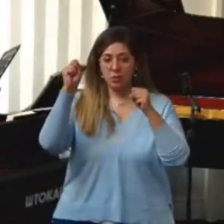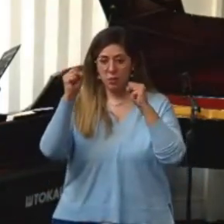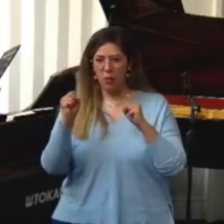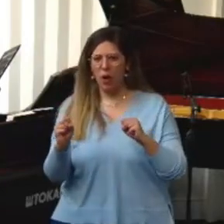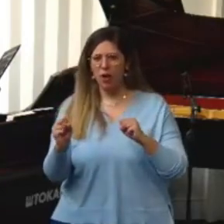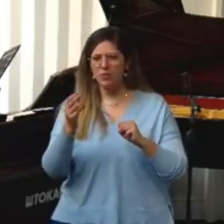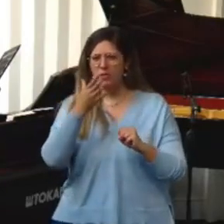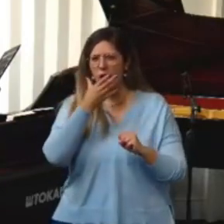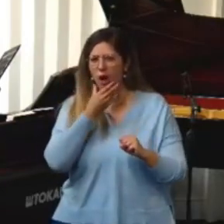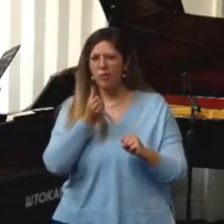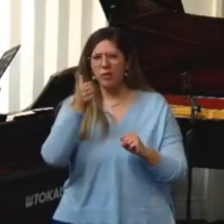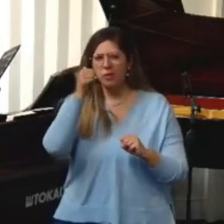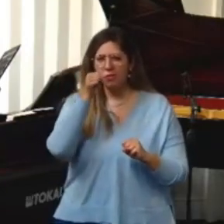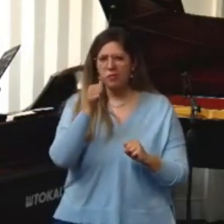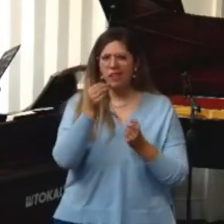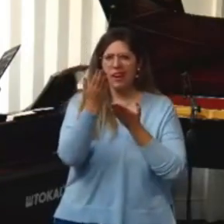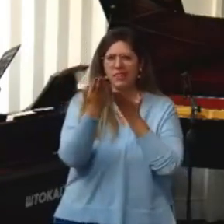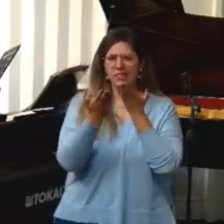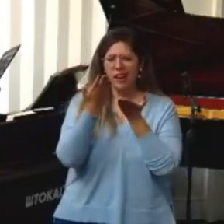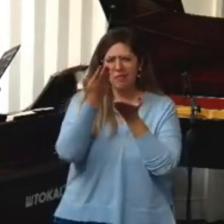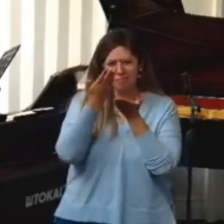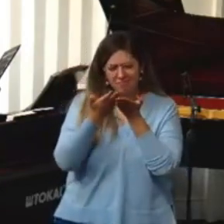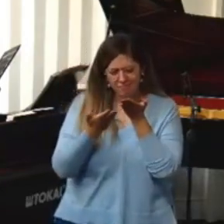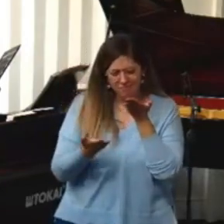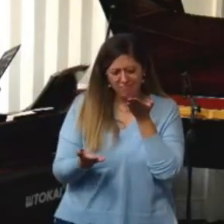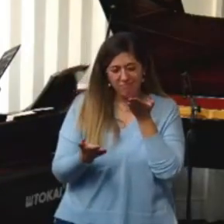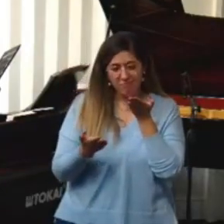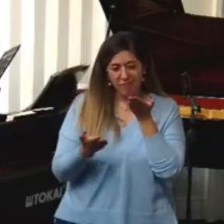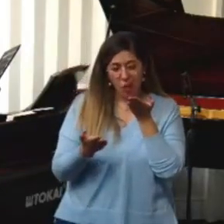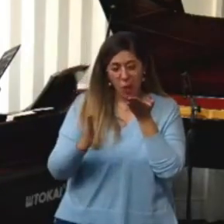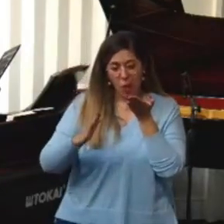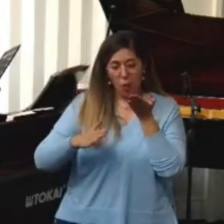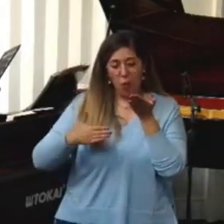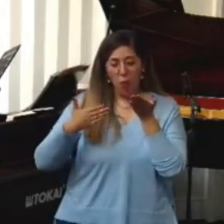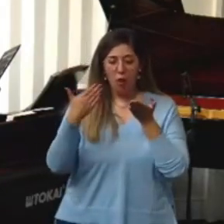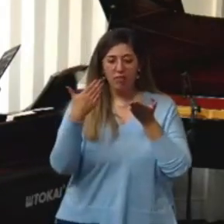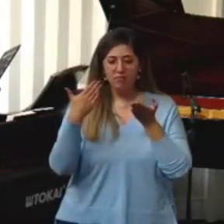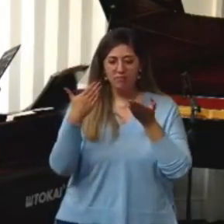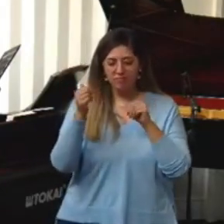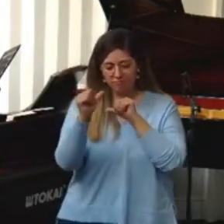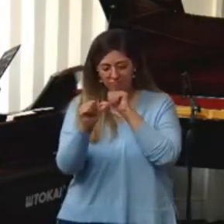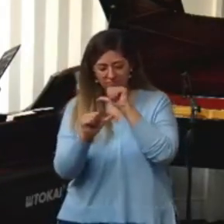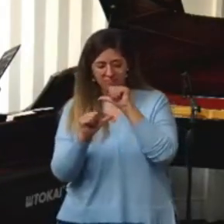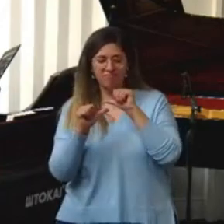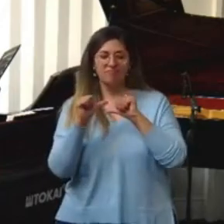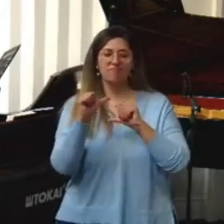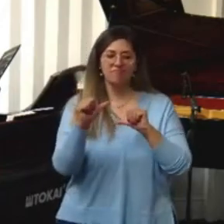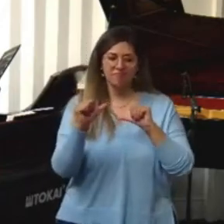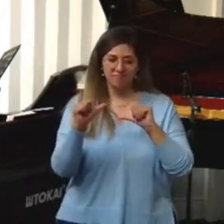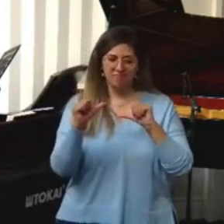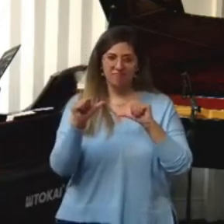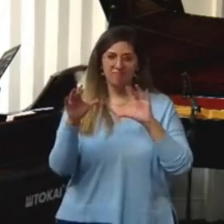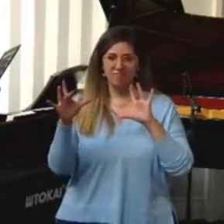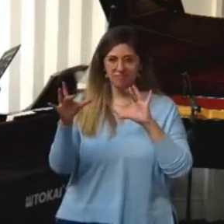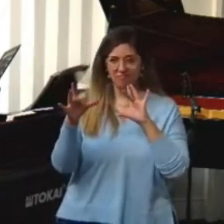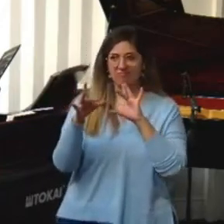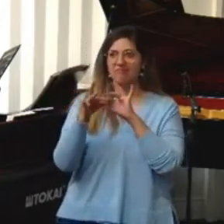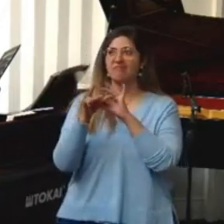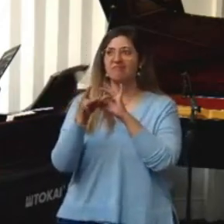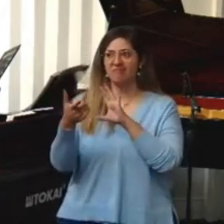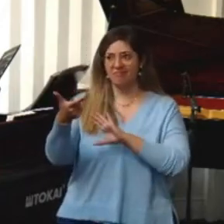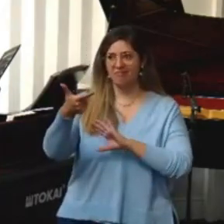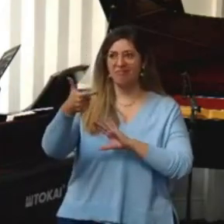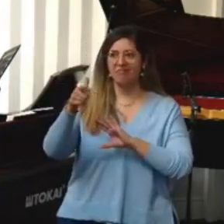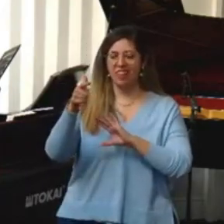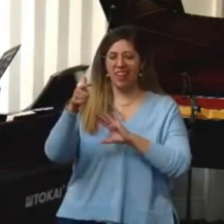claramente vistos na restauração. Essa é uma aplicação muito pertinente a nós.